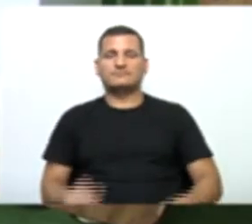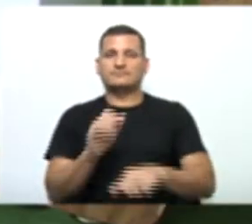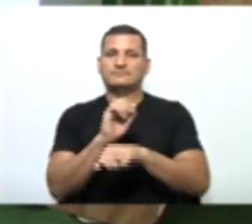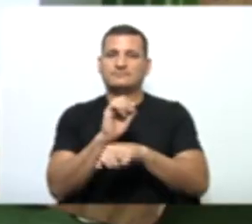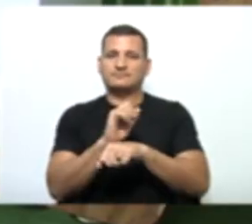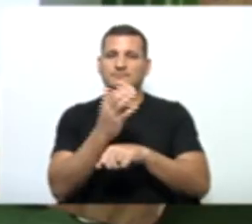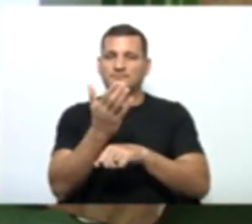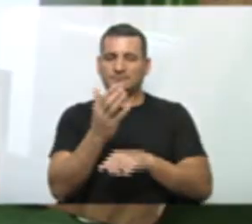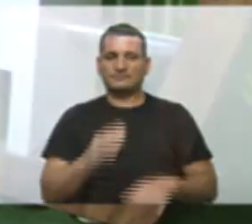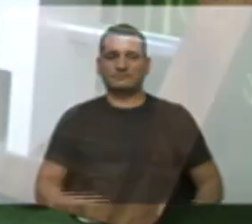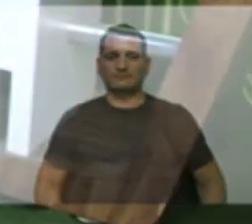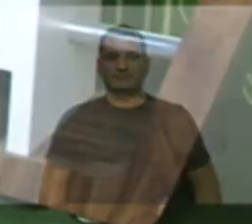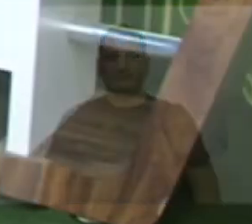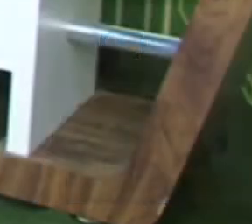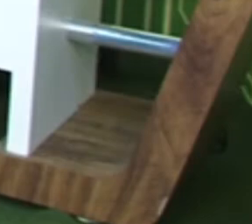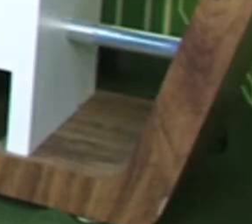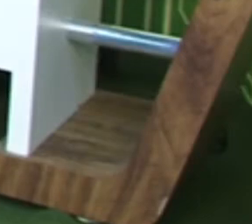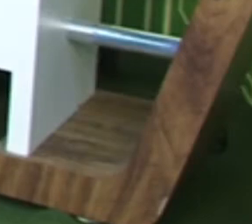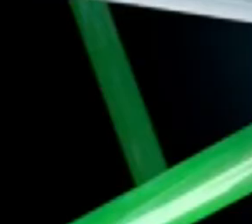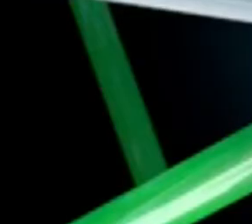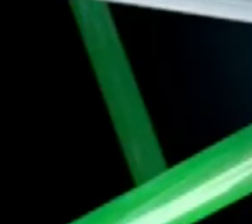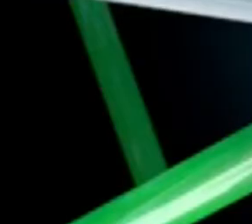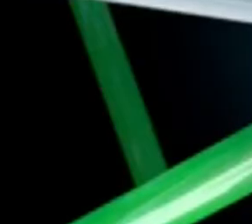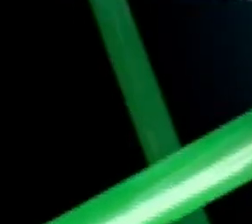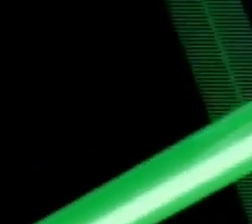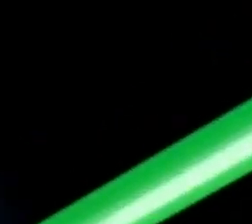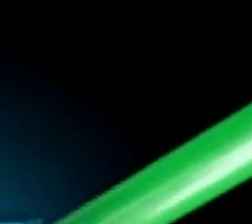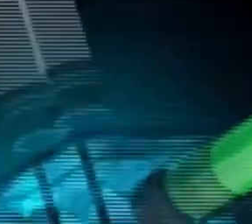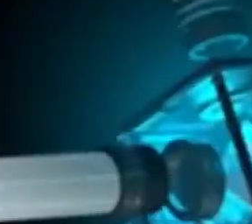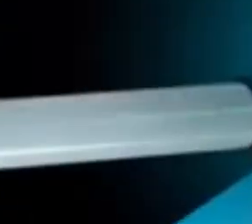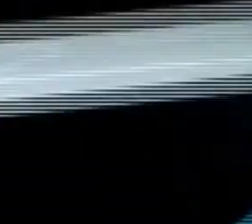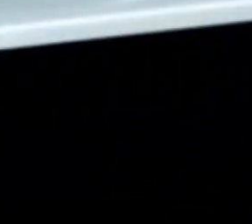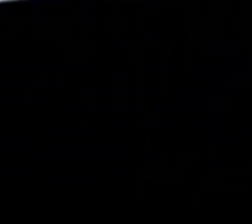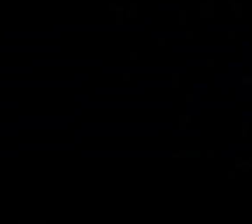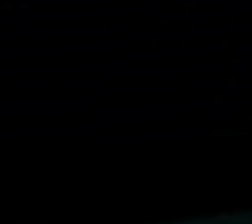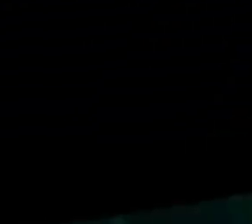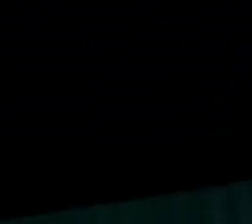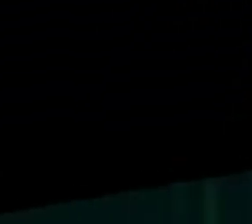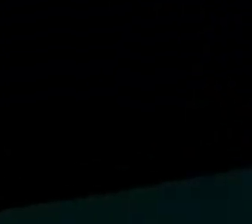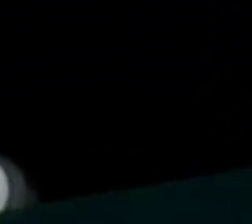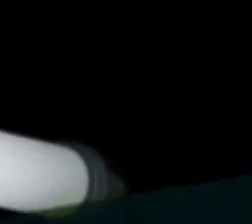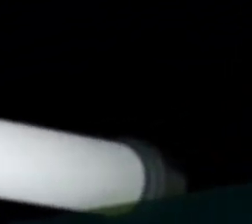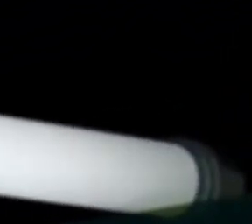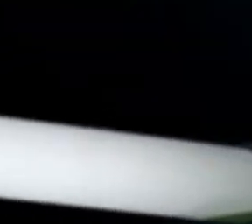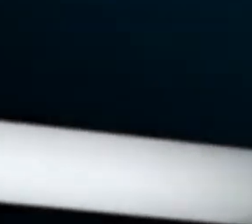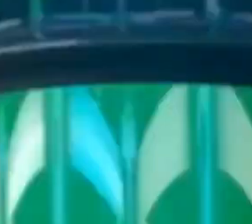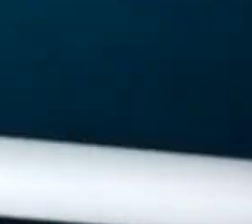vocês aí daqui a mais. Boa atividade. Okay.